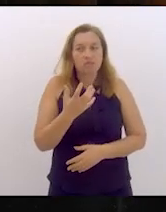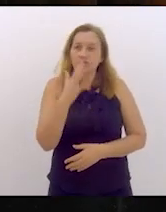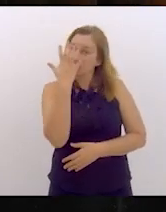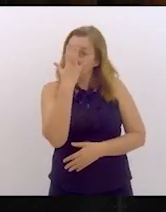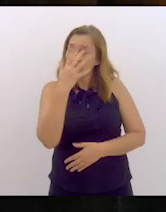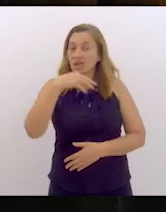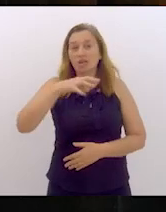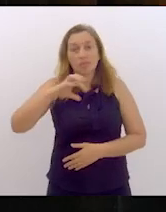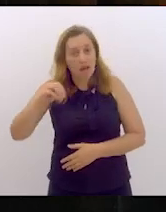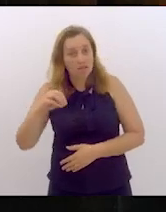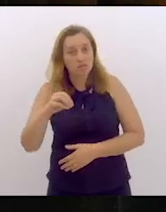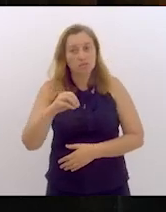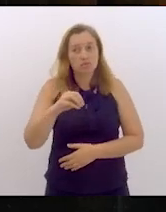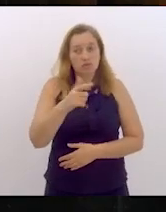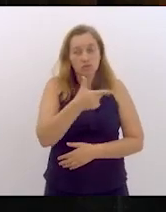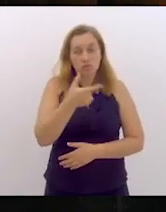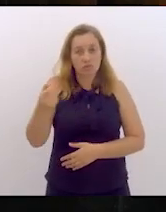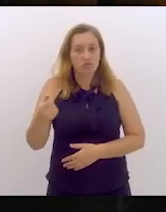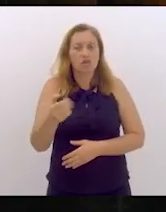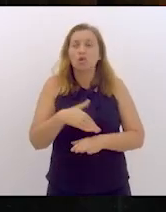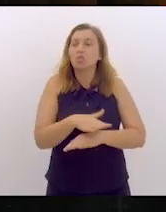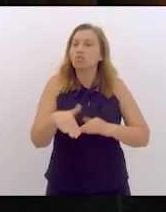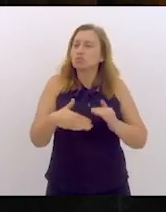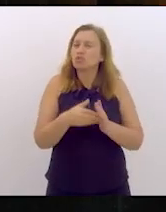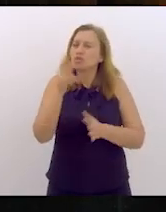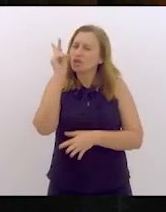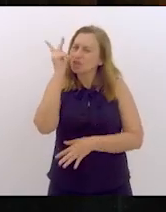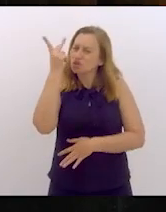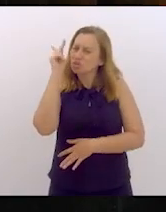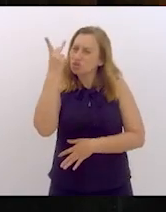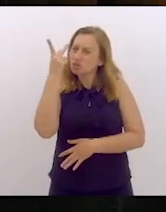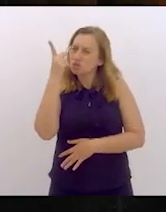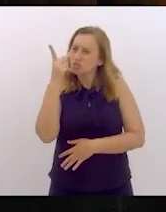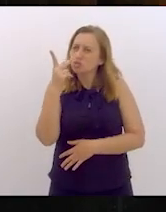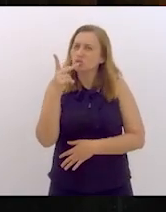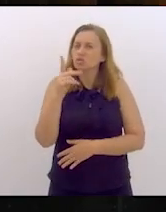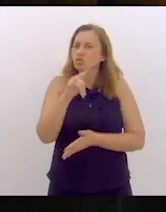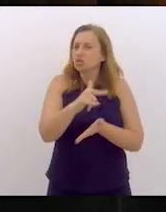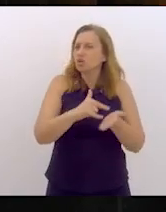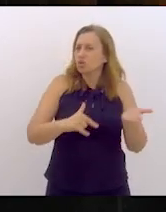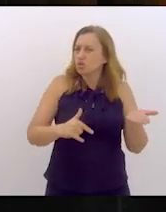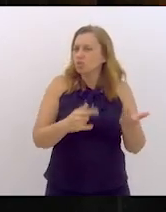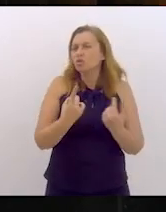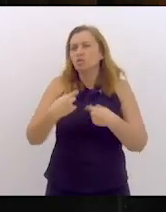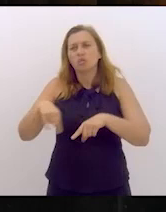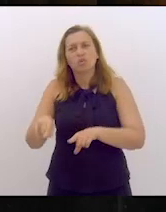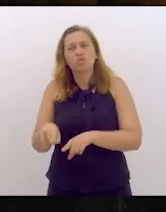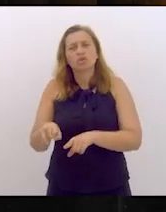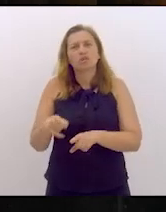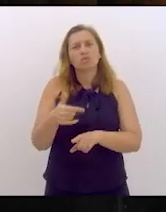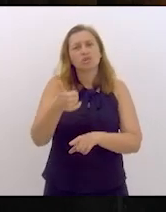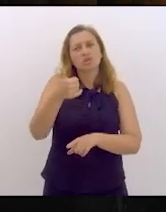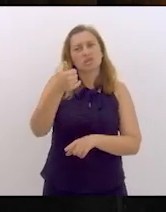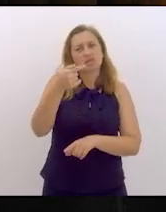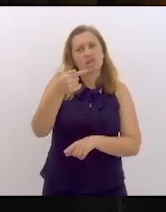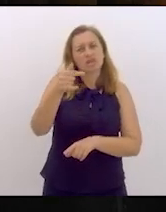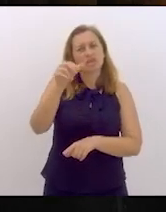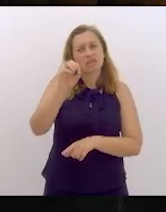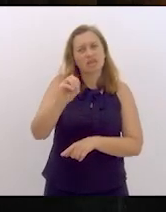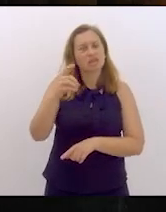2020 quando saiu toda essa história dos dossiês quantos deputados